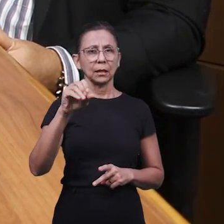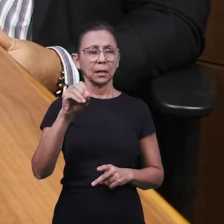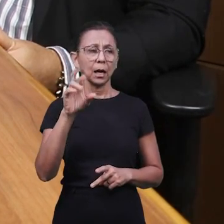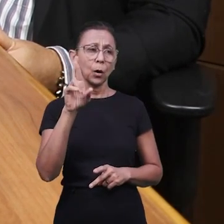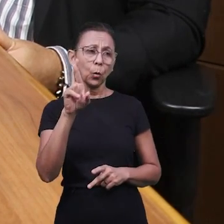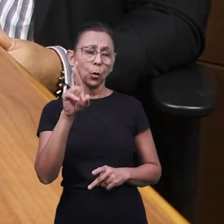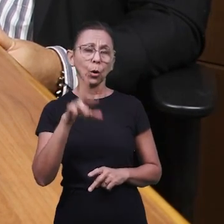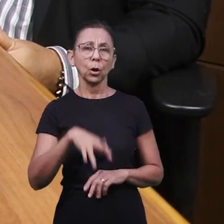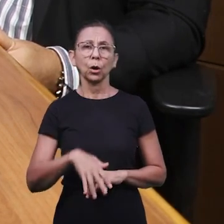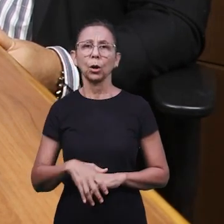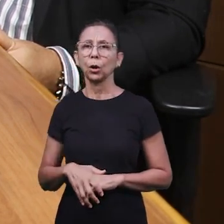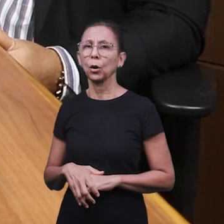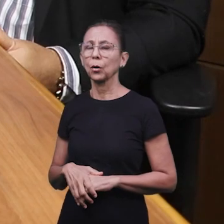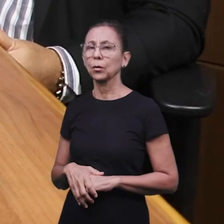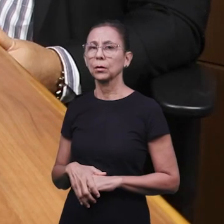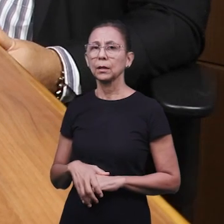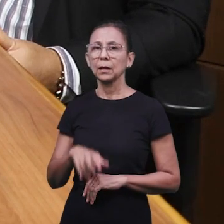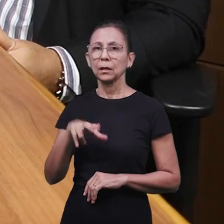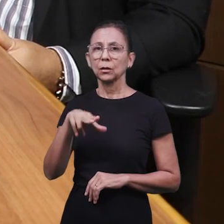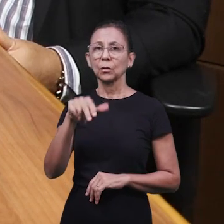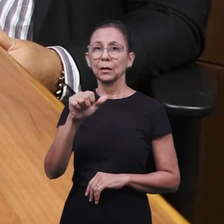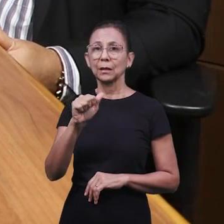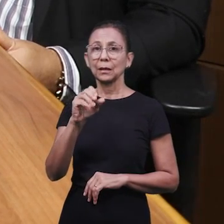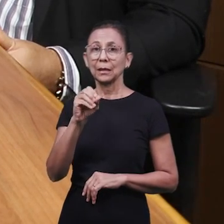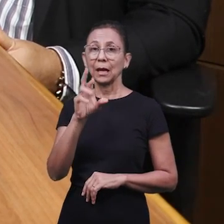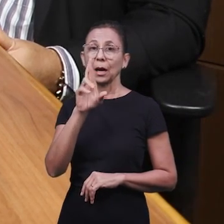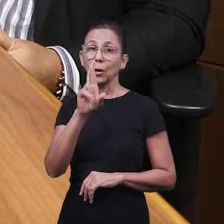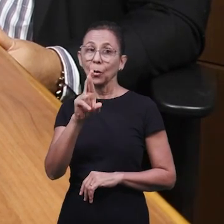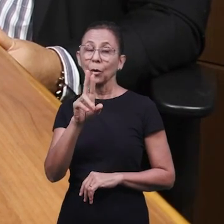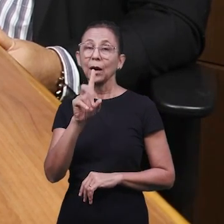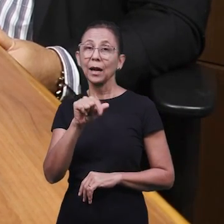parente de Abraão. E ele entendeu, ela tem o sangue.